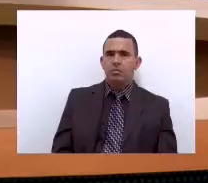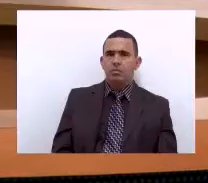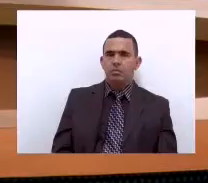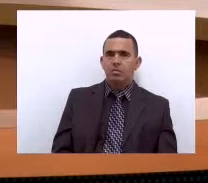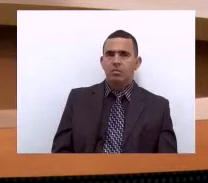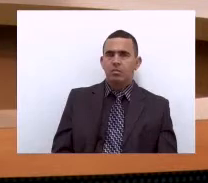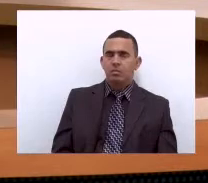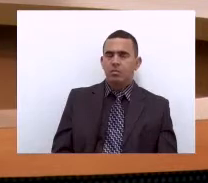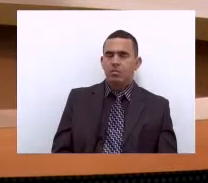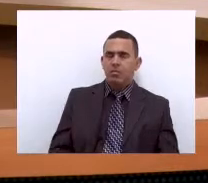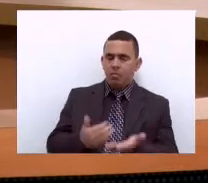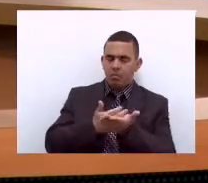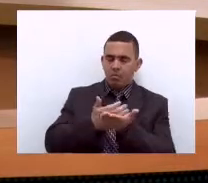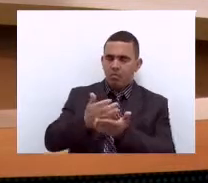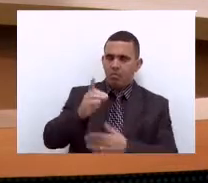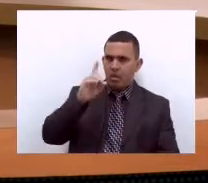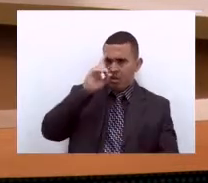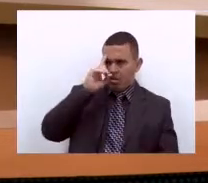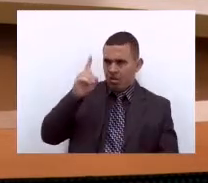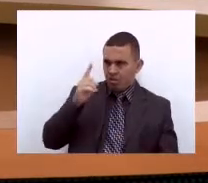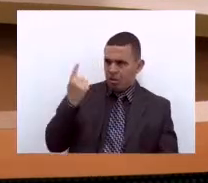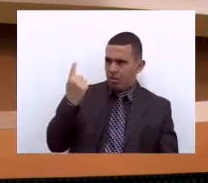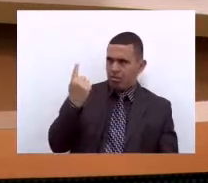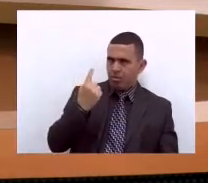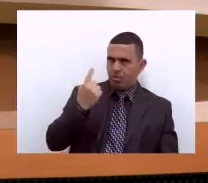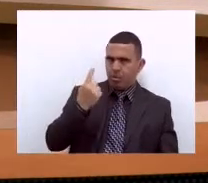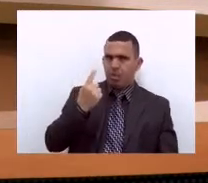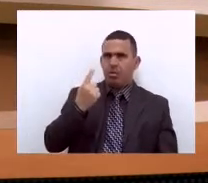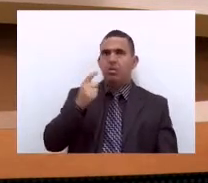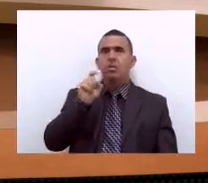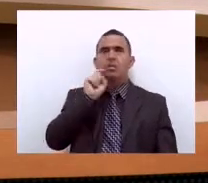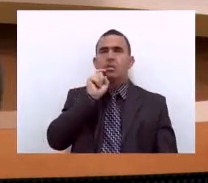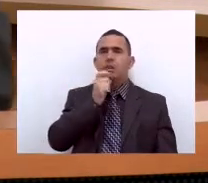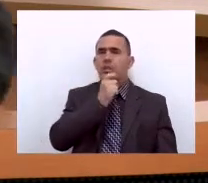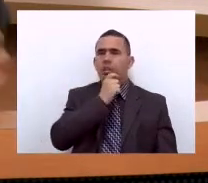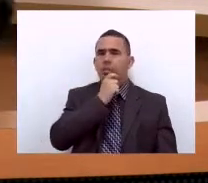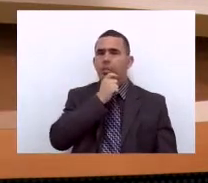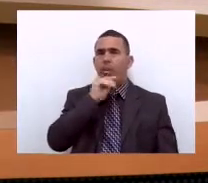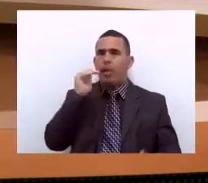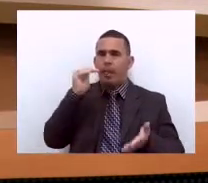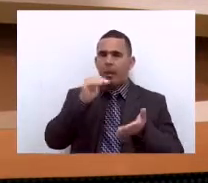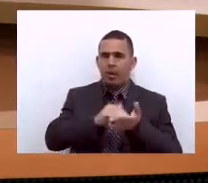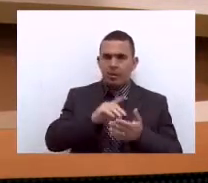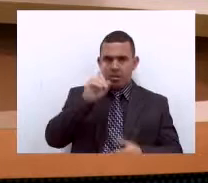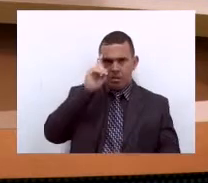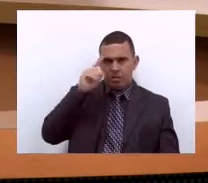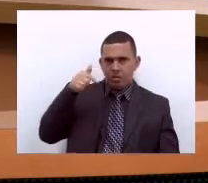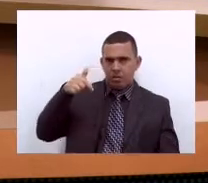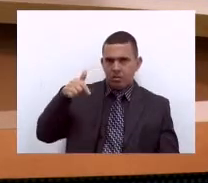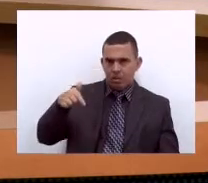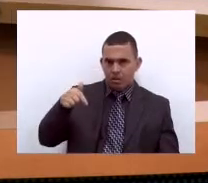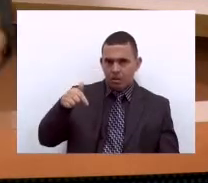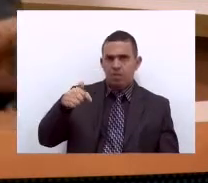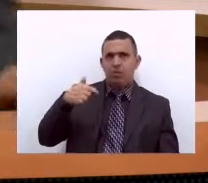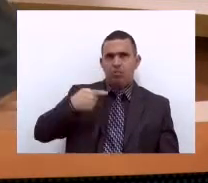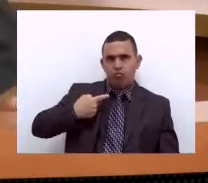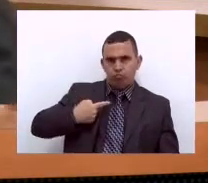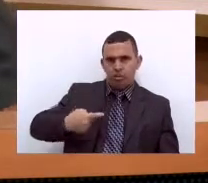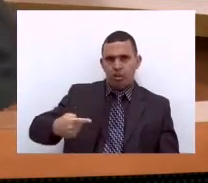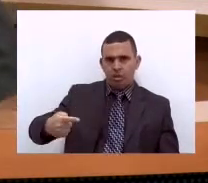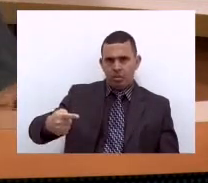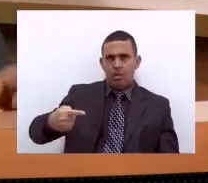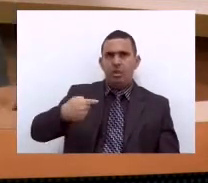A partir do dia 1º, agora, do mês de setembro, até o dia 7, eu quero lembrar aos vereadores,